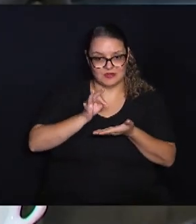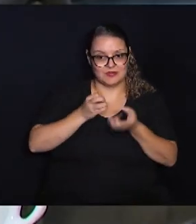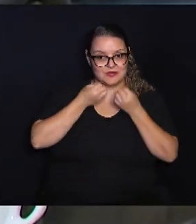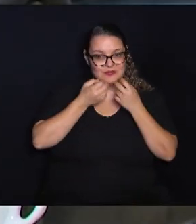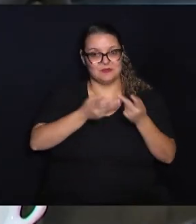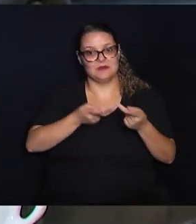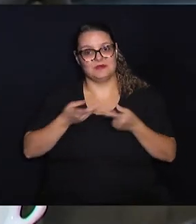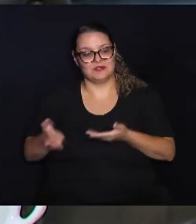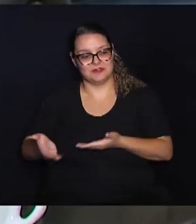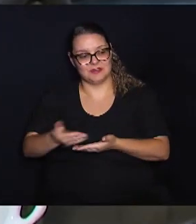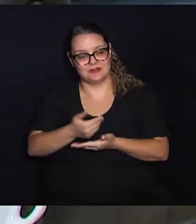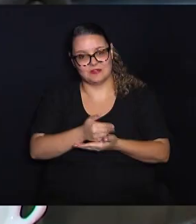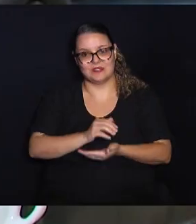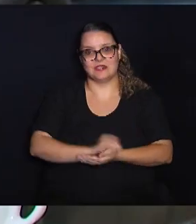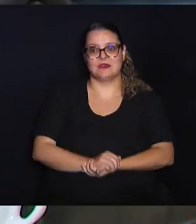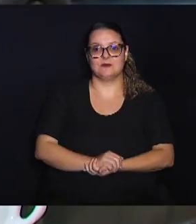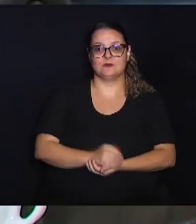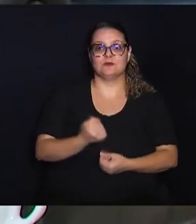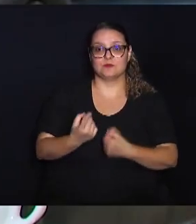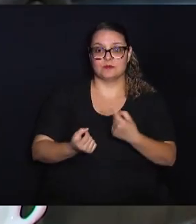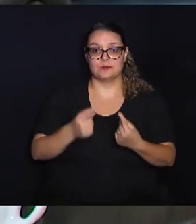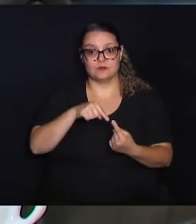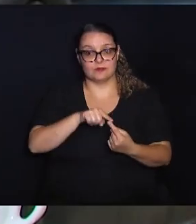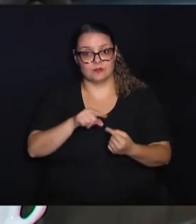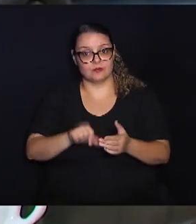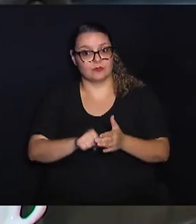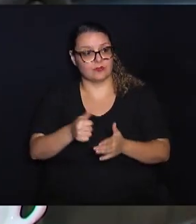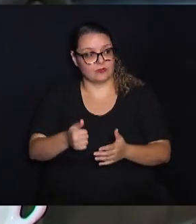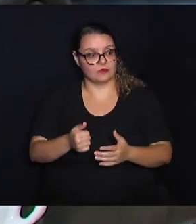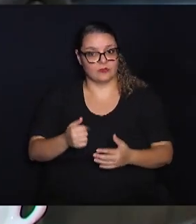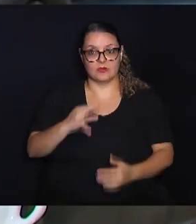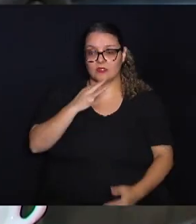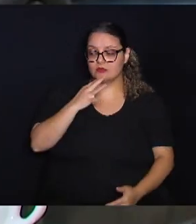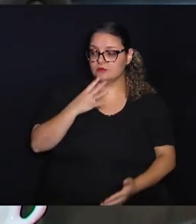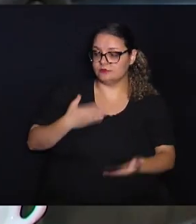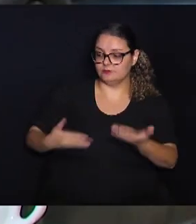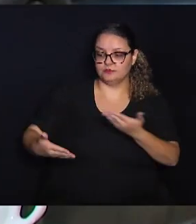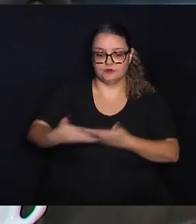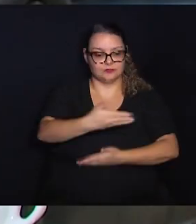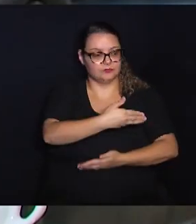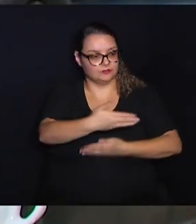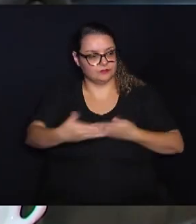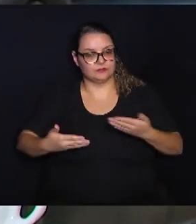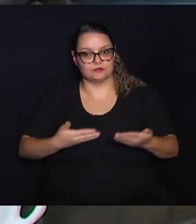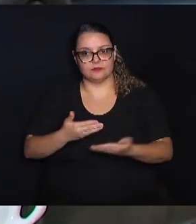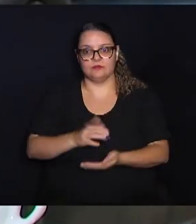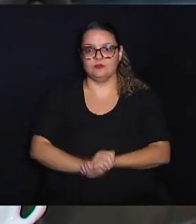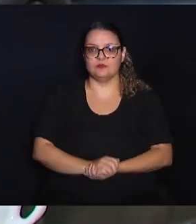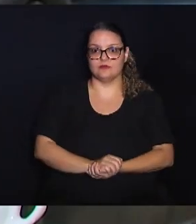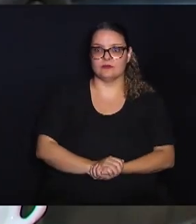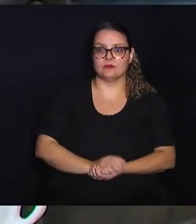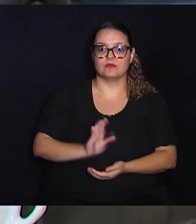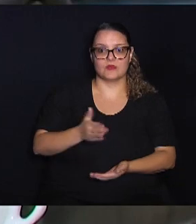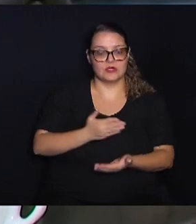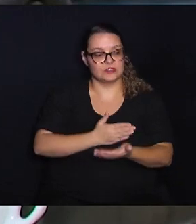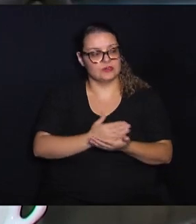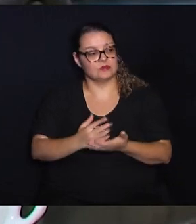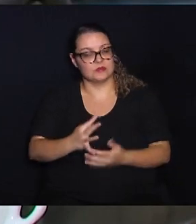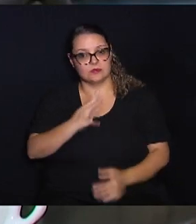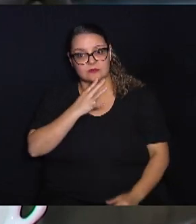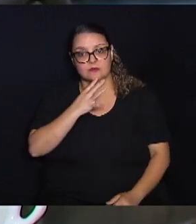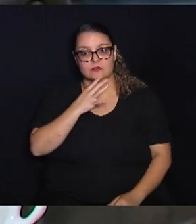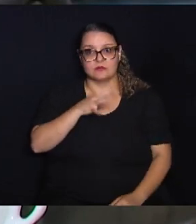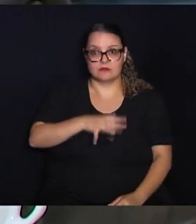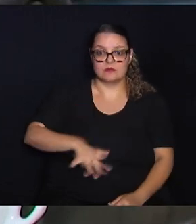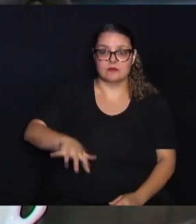de acolhida. Alguns objetivos. Primeiro, eles também se conhecerem, né? E já começar a conhecer um pouco o ambiente